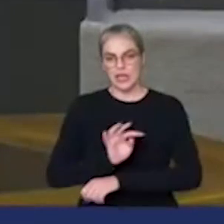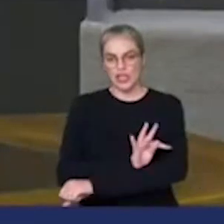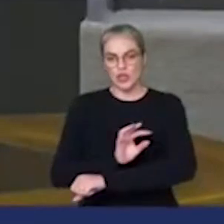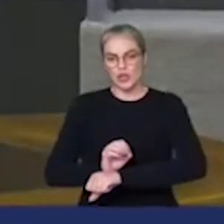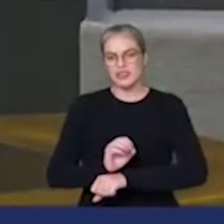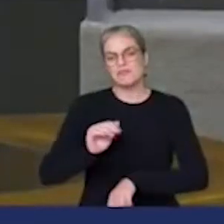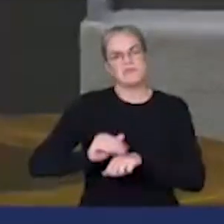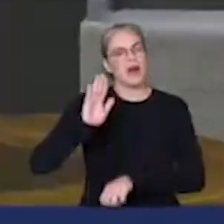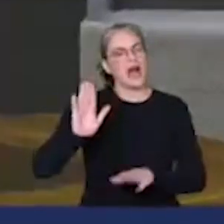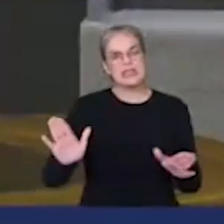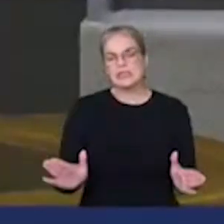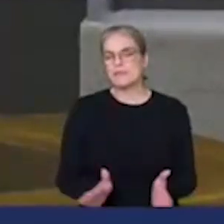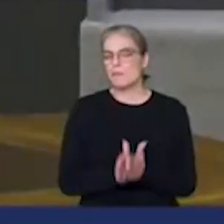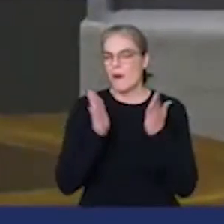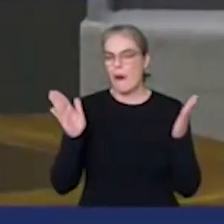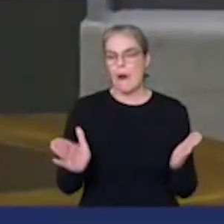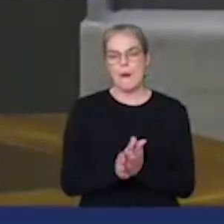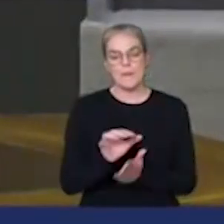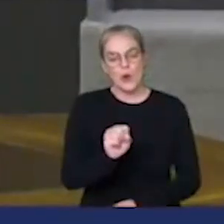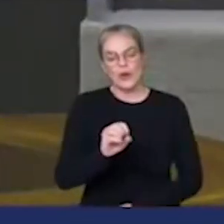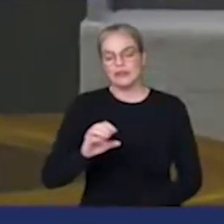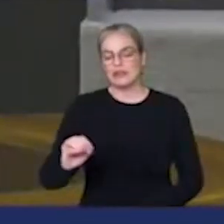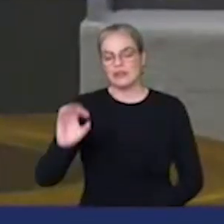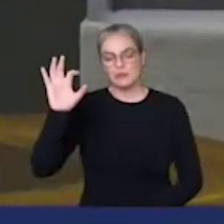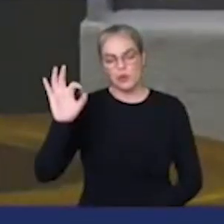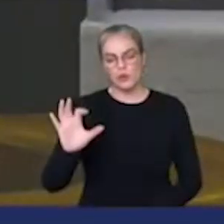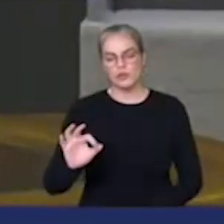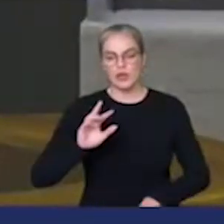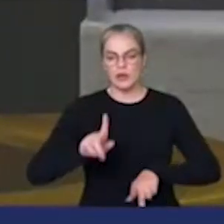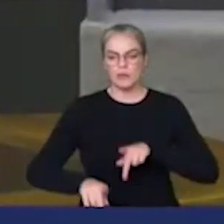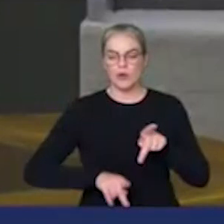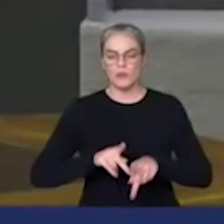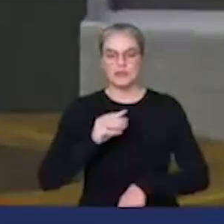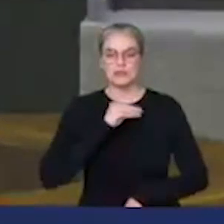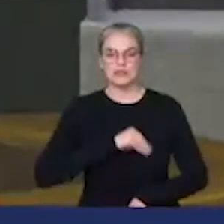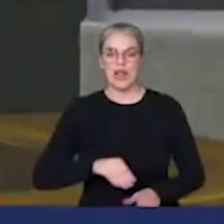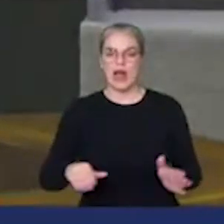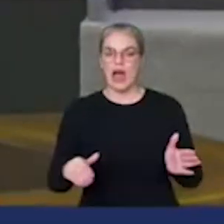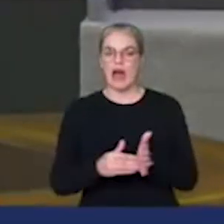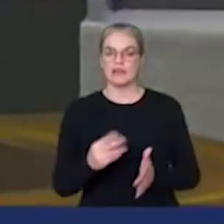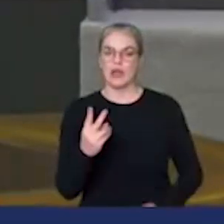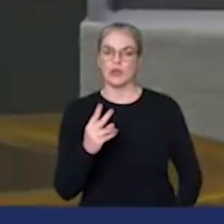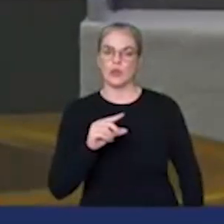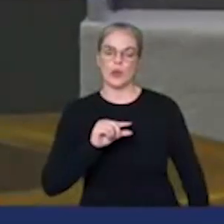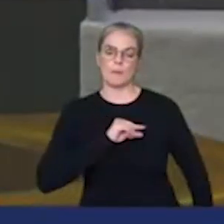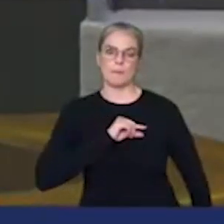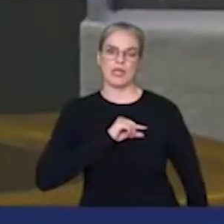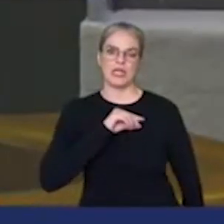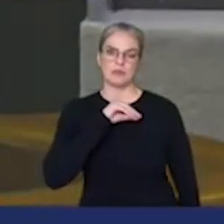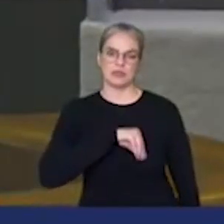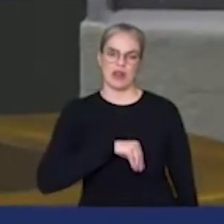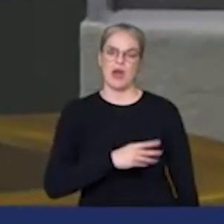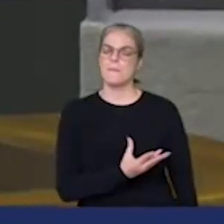onde 80% da nossa população vive com até 2 salários mínimos. Muita gente passando